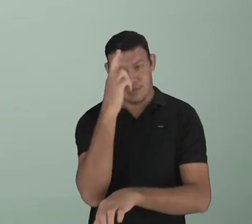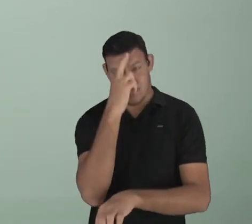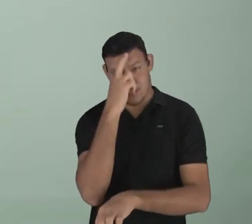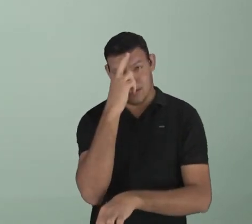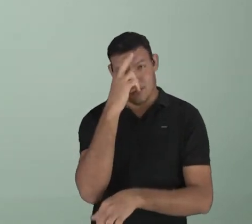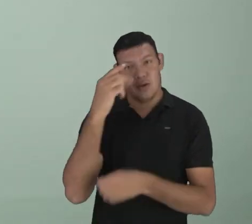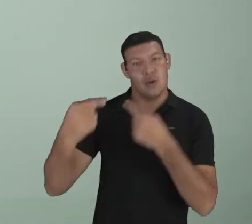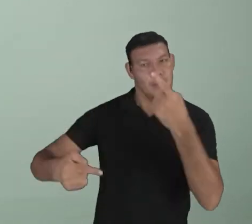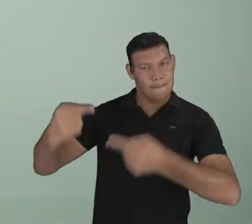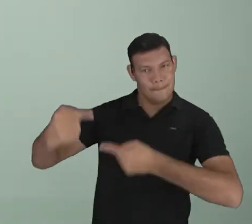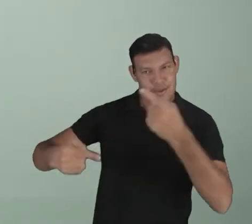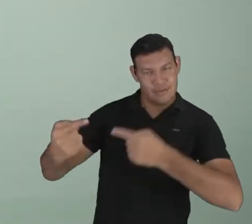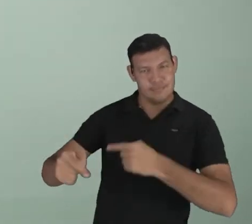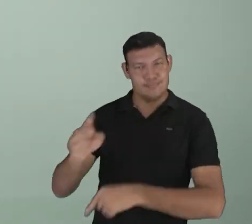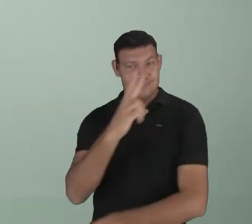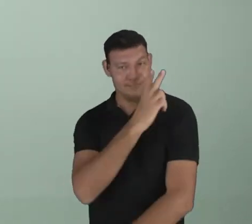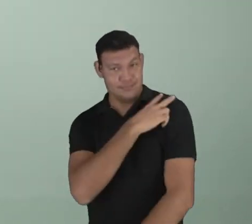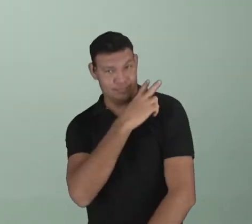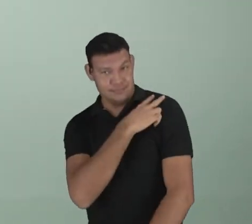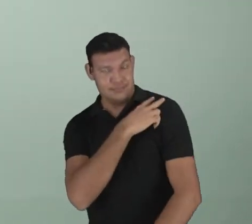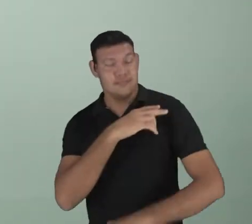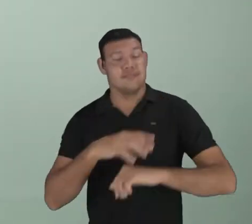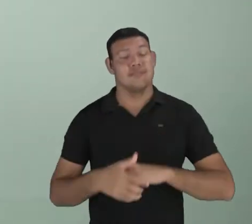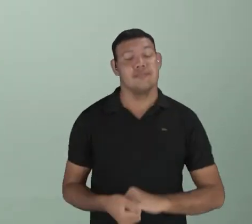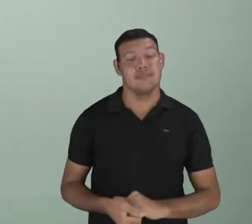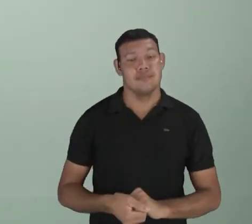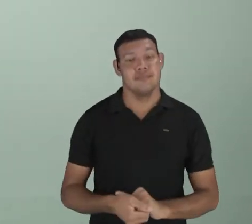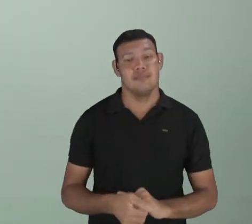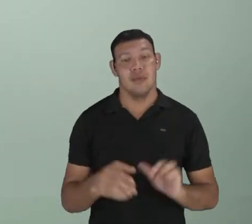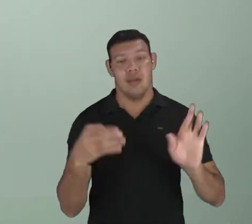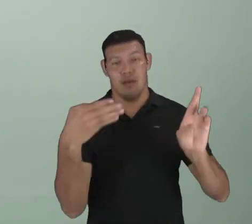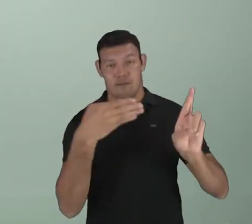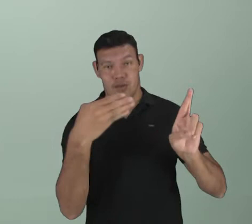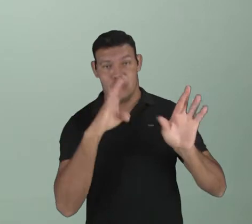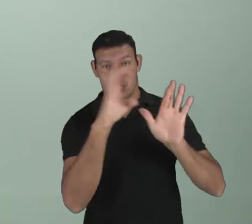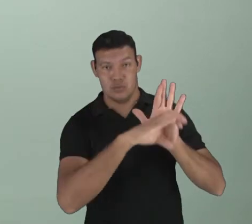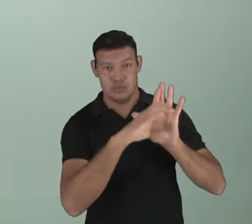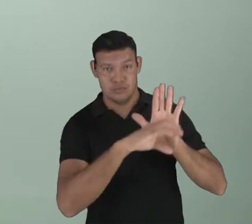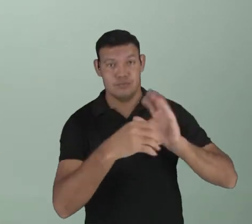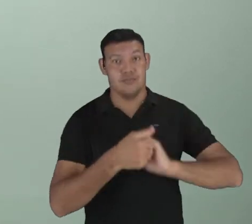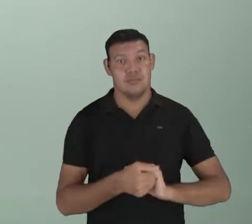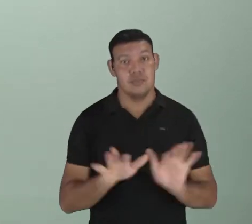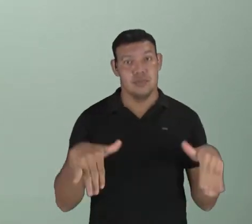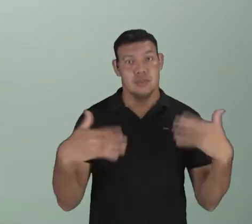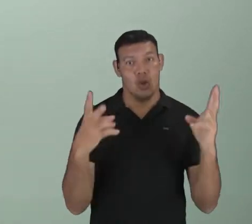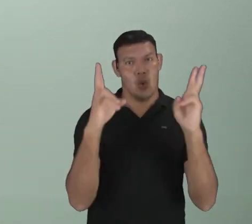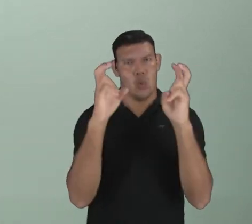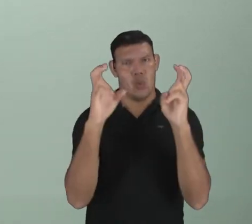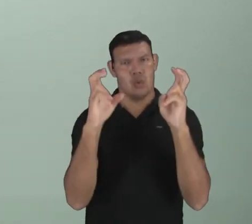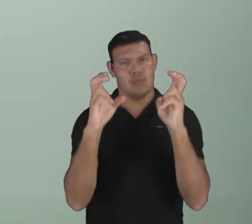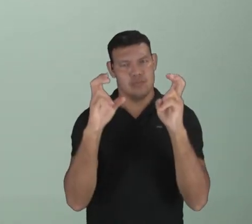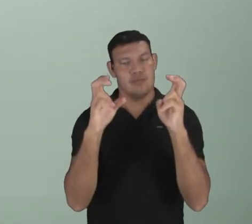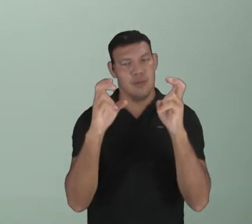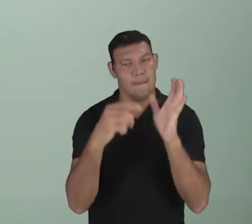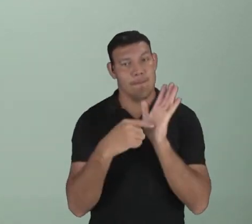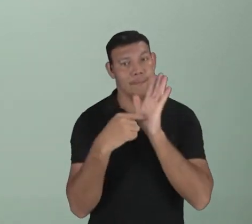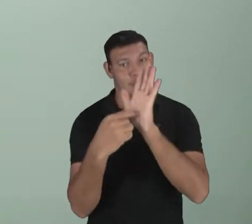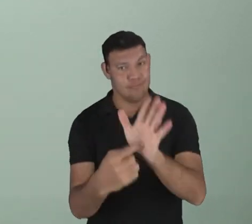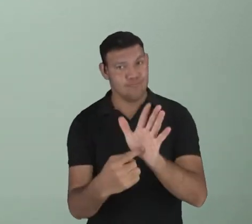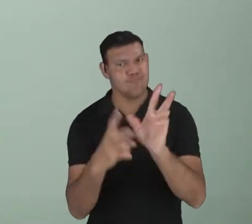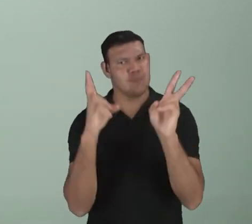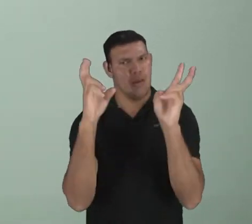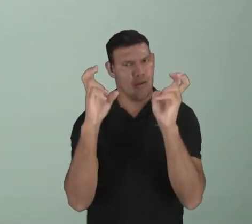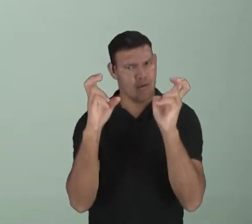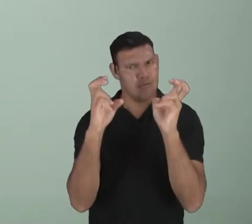assuntos referentes à segunda série do ensino médio. Pessoal, o tema que eu trouxe hoje para nós discutirmos, né, é um tema